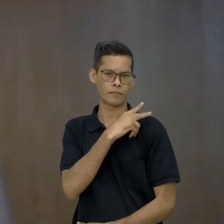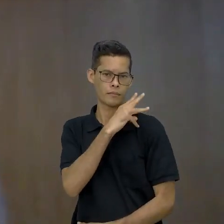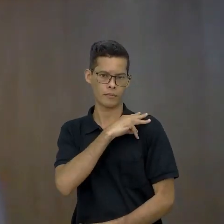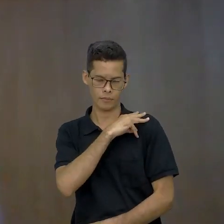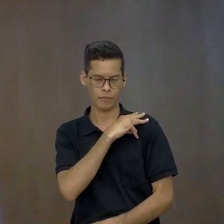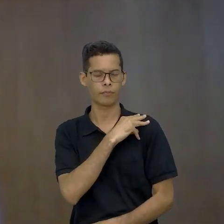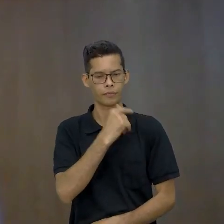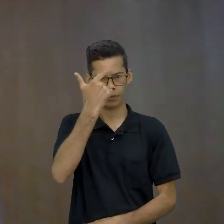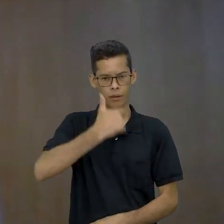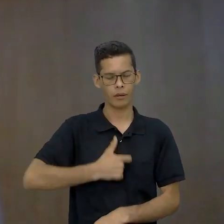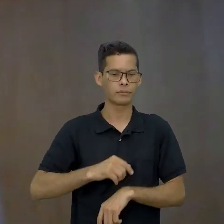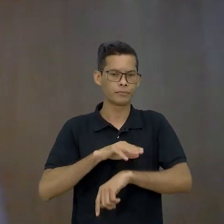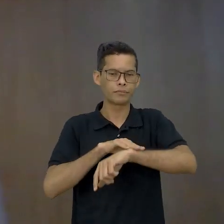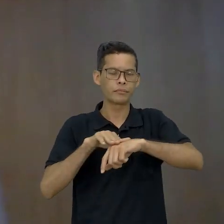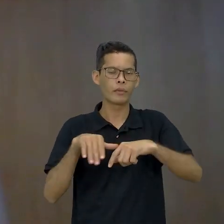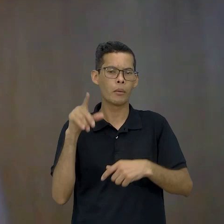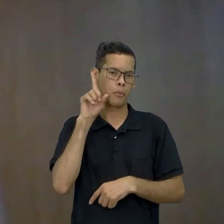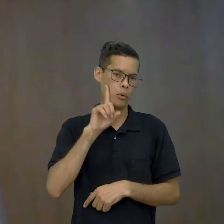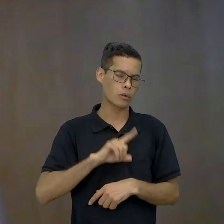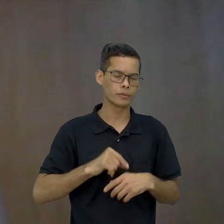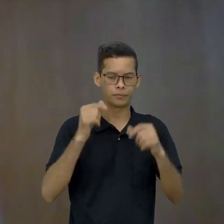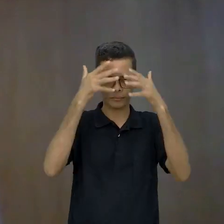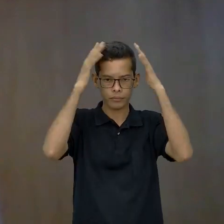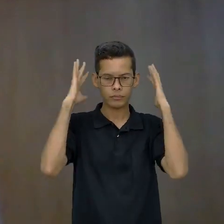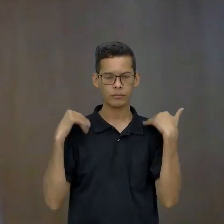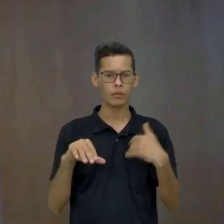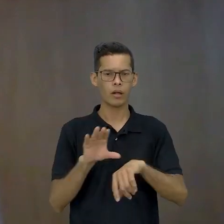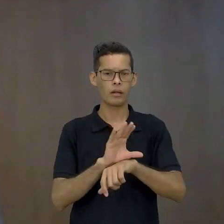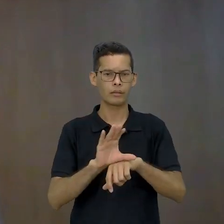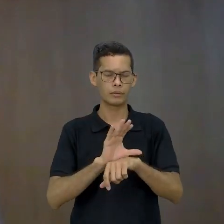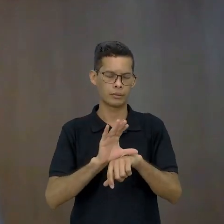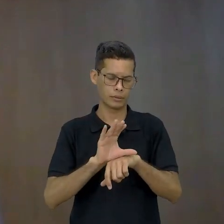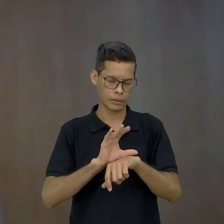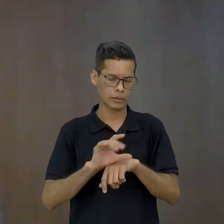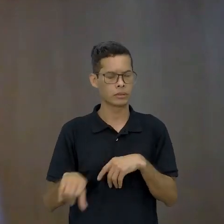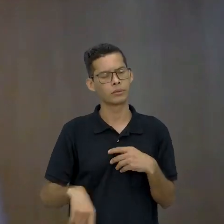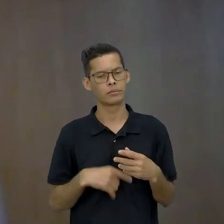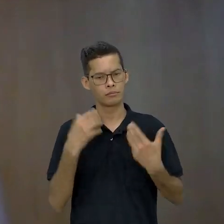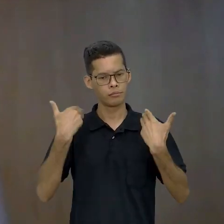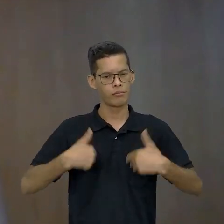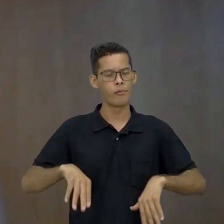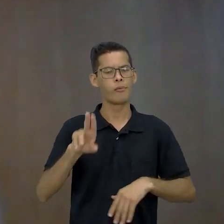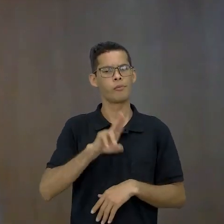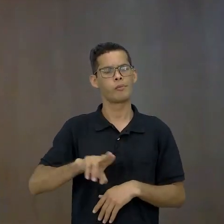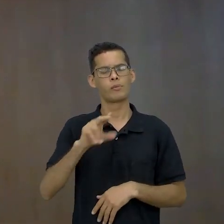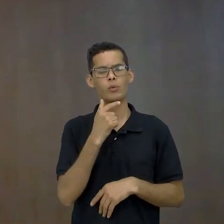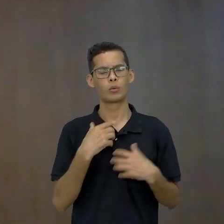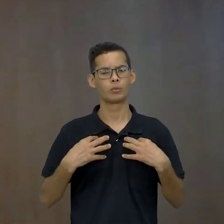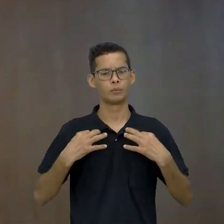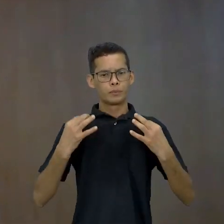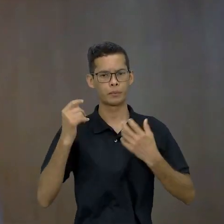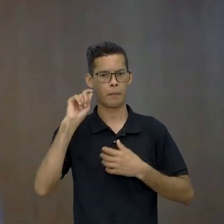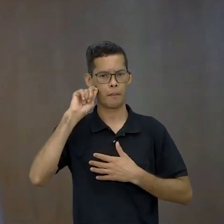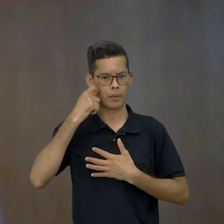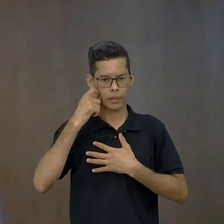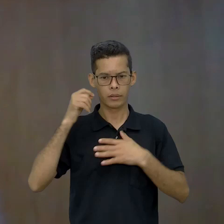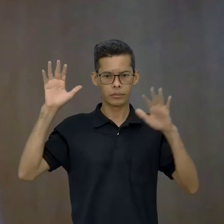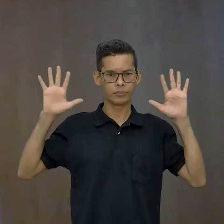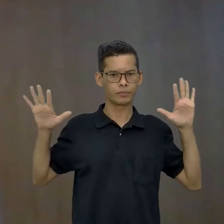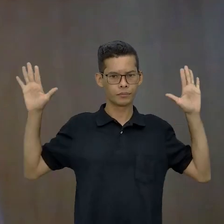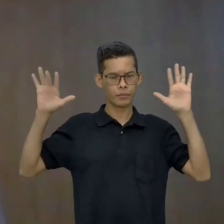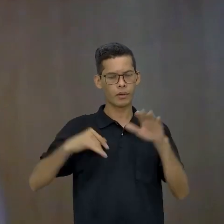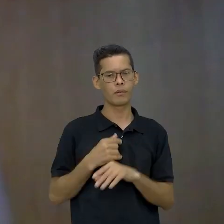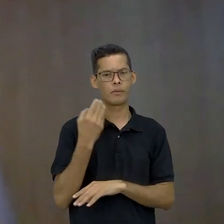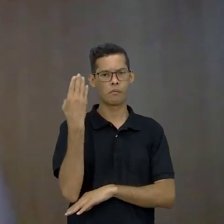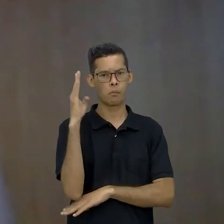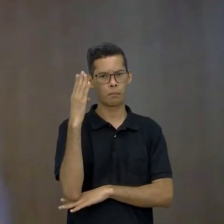pele levemente morena, tenho cabelos castanhos um pouco abaixo dos ombros, estou usando uma blusa preta, atrás de mim há um painel em